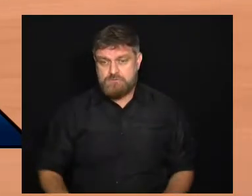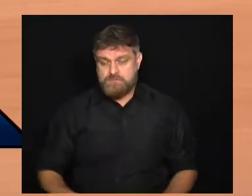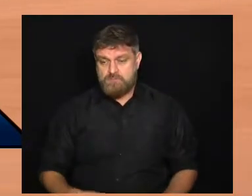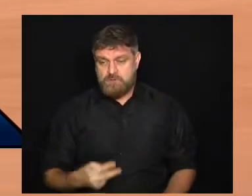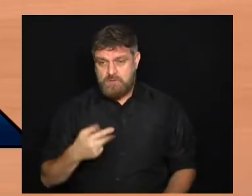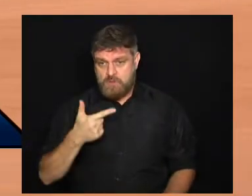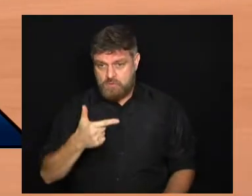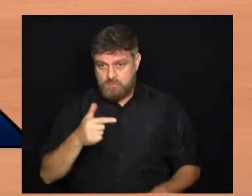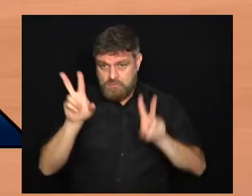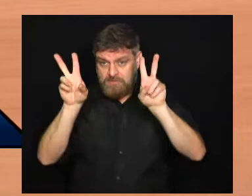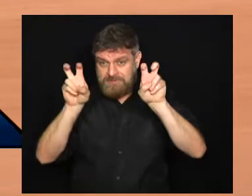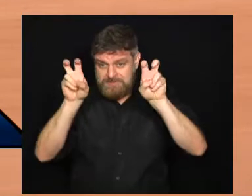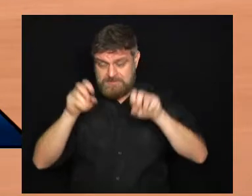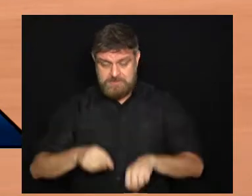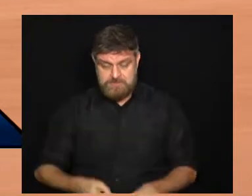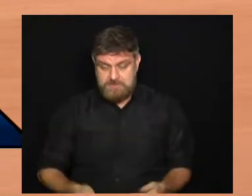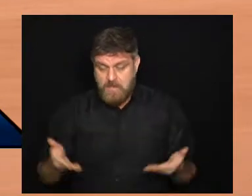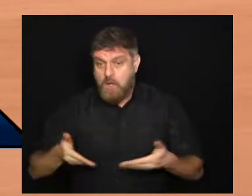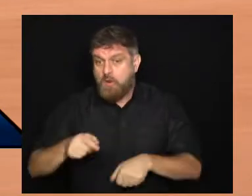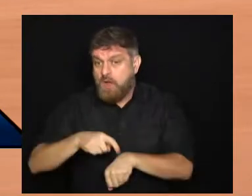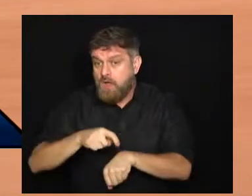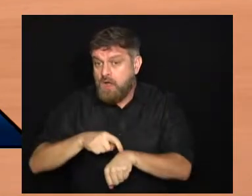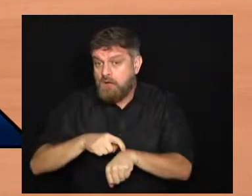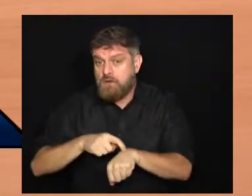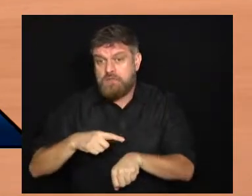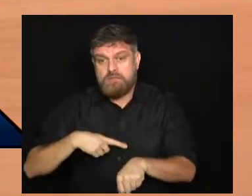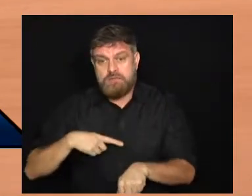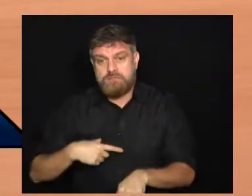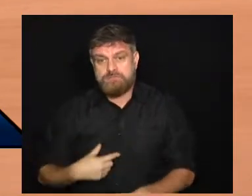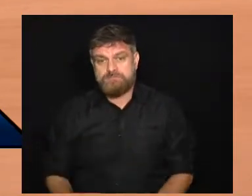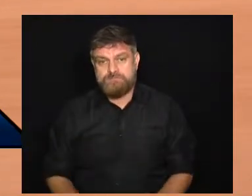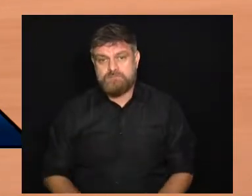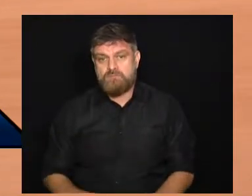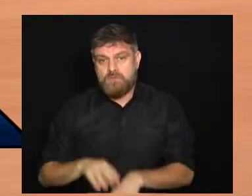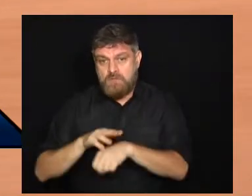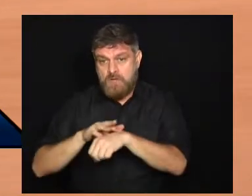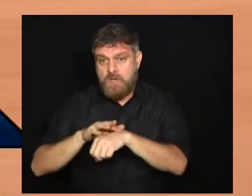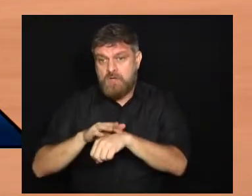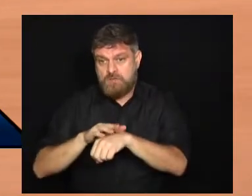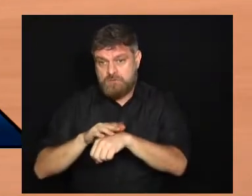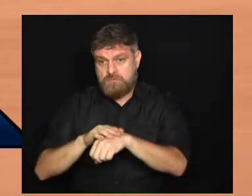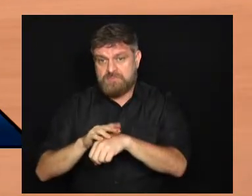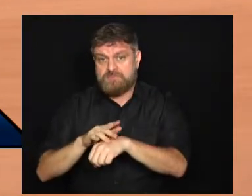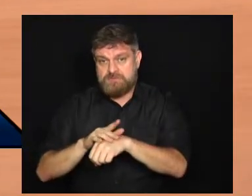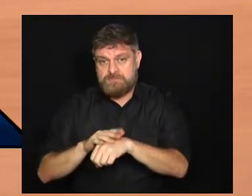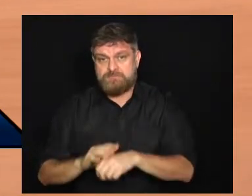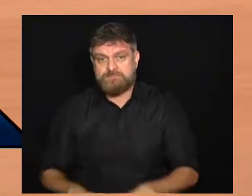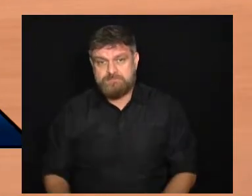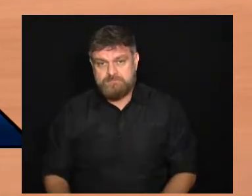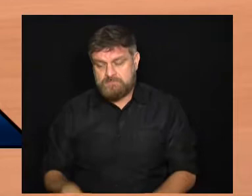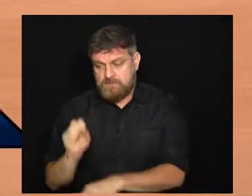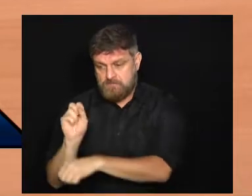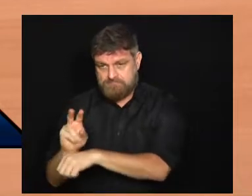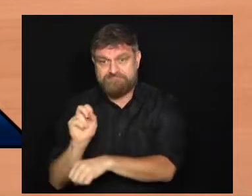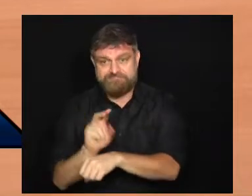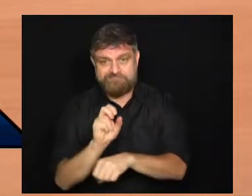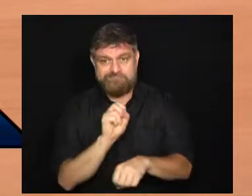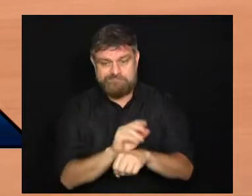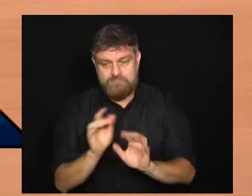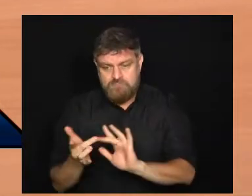relevância no momento presente, por se tratarem de duas doenças infecciosas, aí, ou duas doenças transmissíveis, digamos,